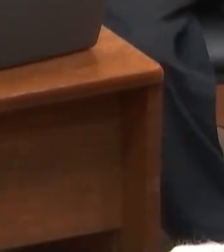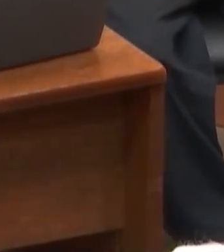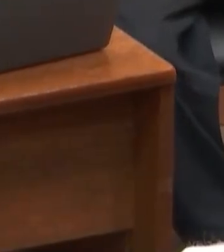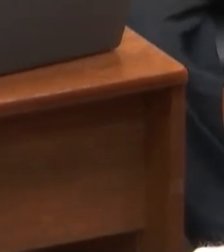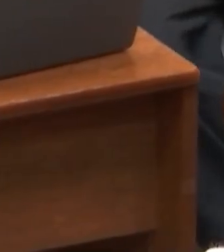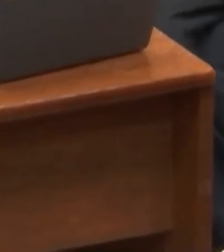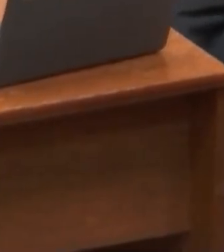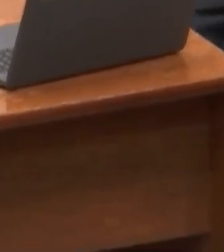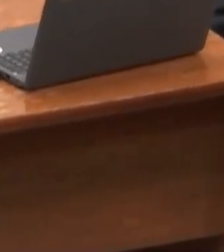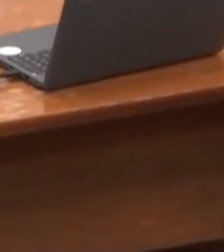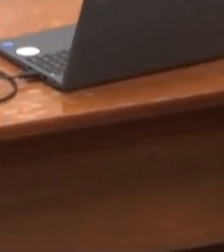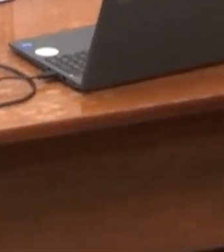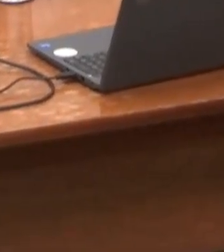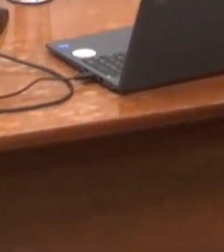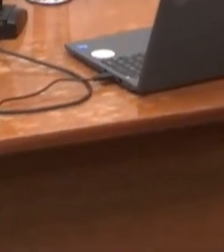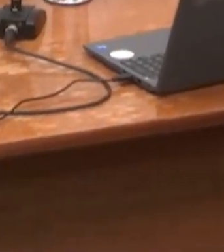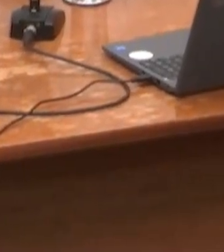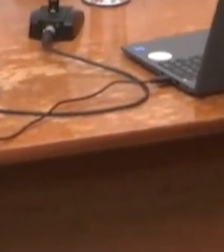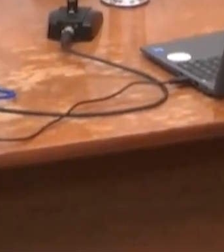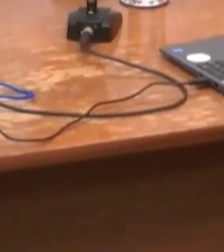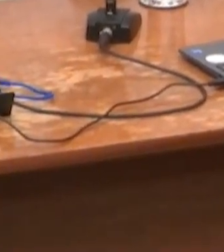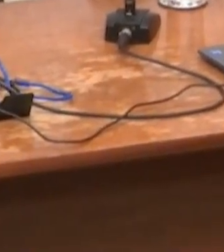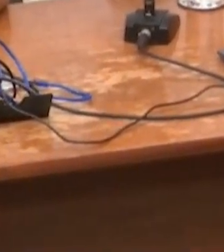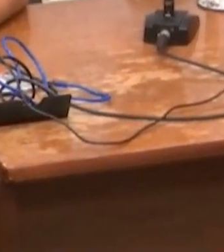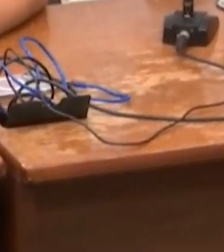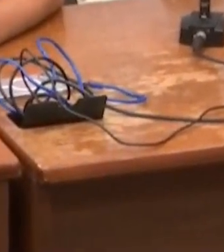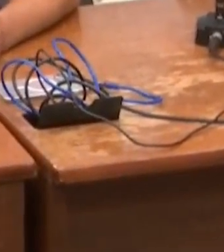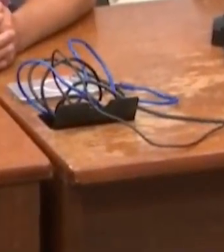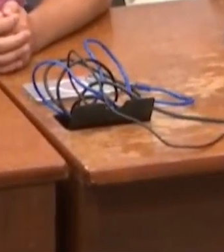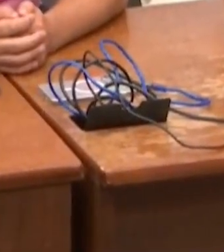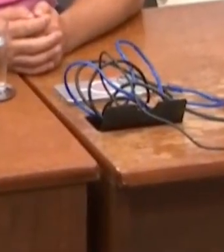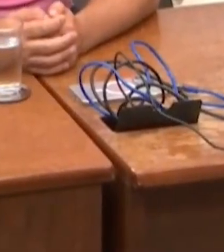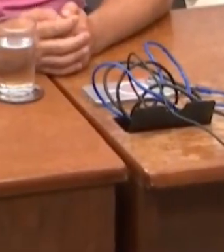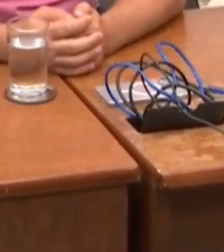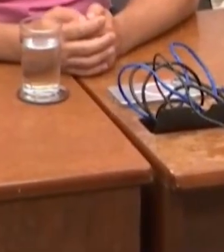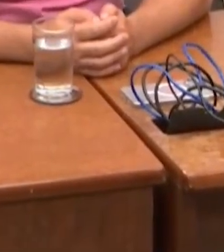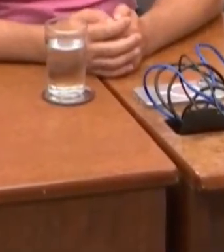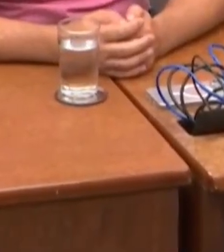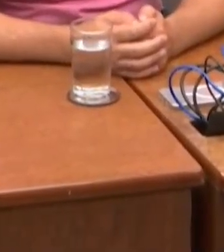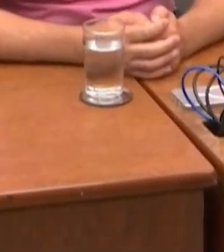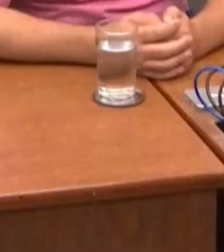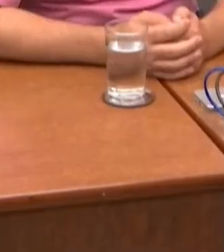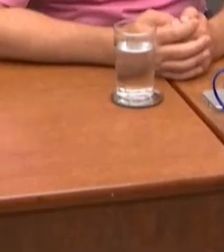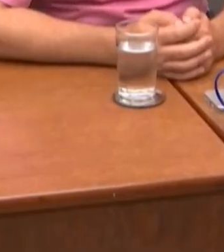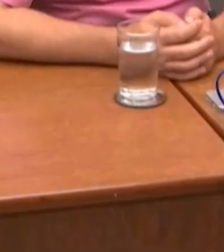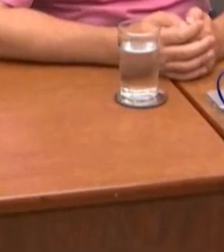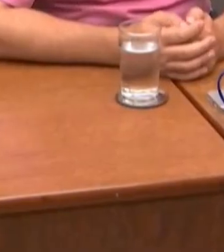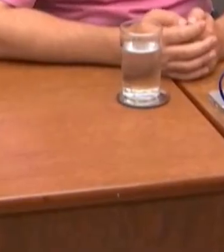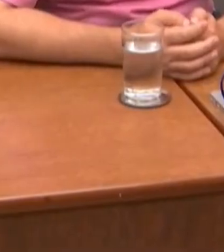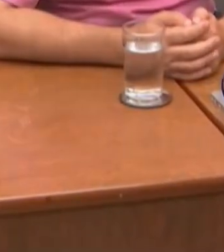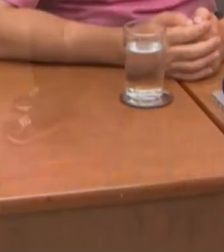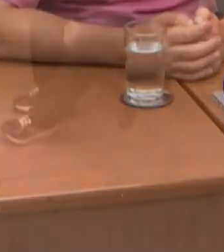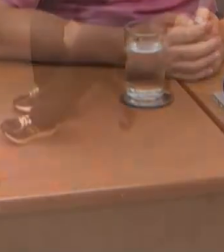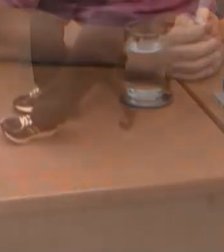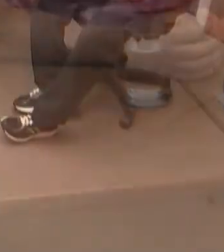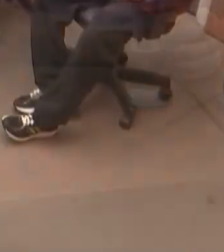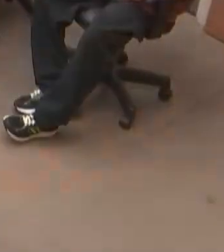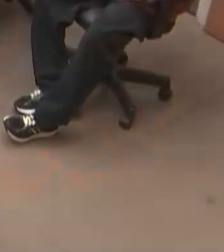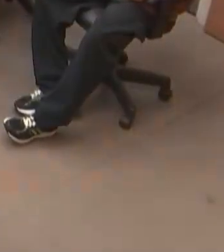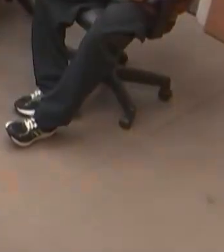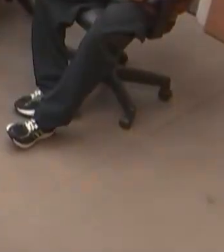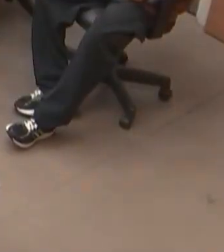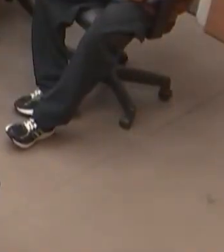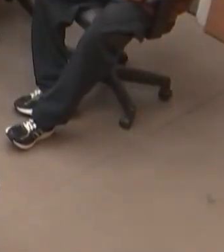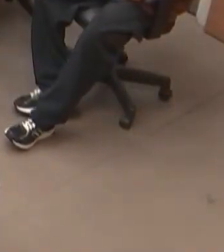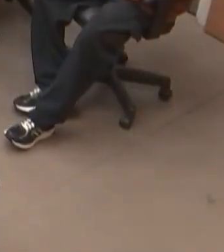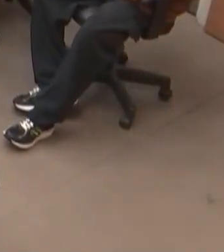cinza. Eles atiram e vê depois, em segundos o sonho se foi. Mais uma família tá de luto.